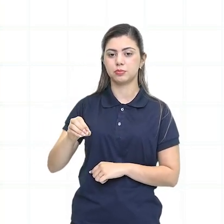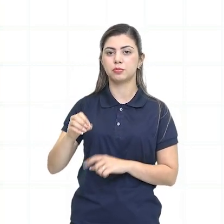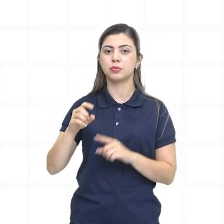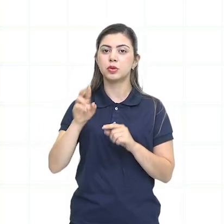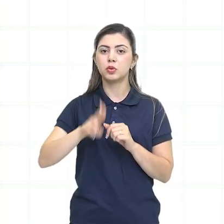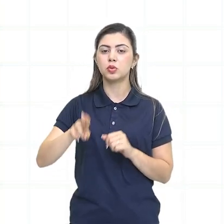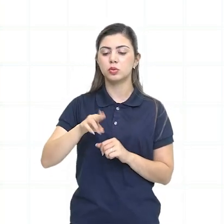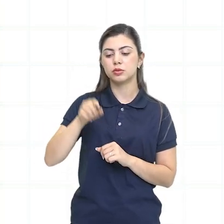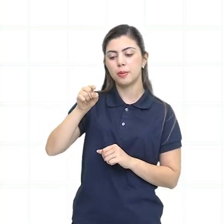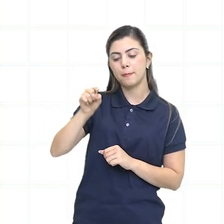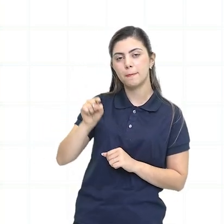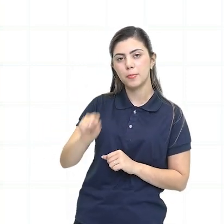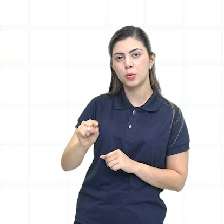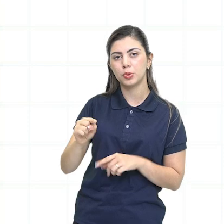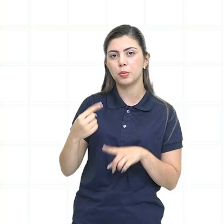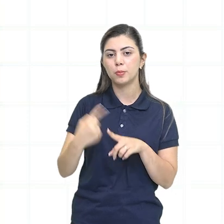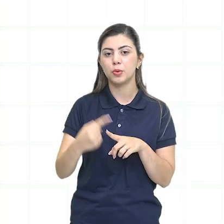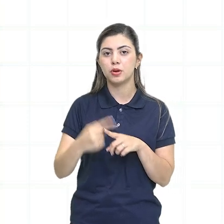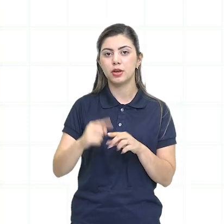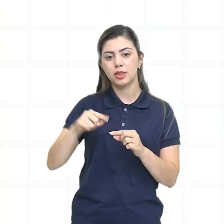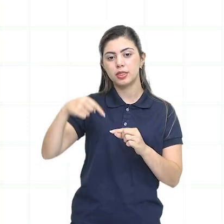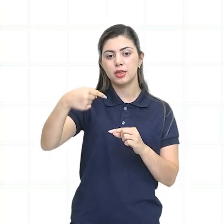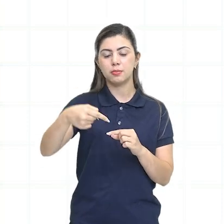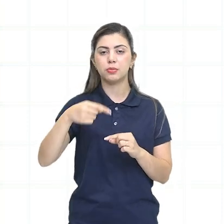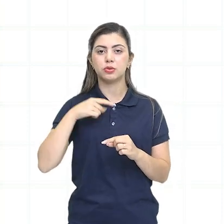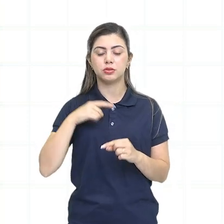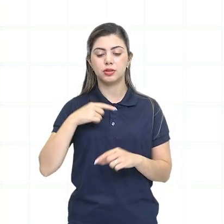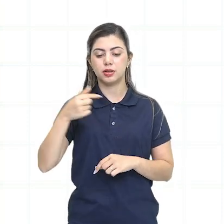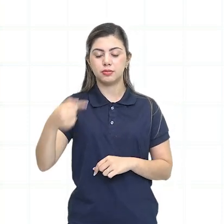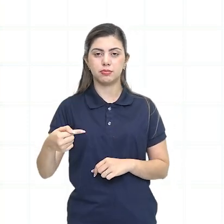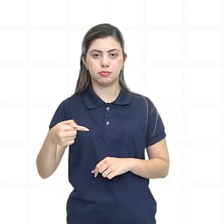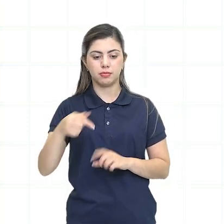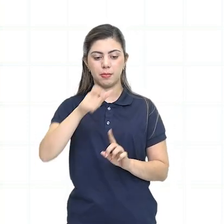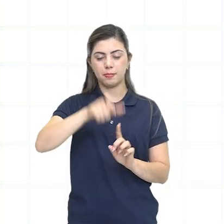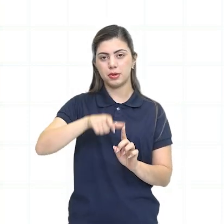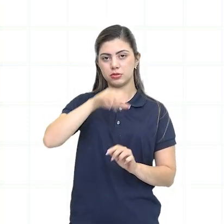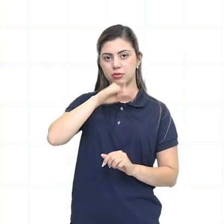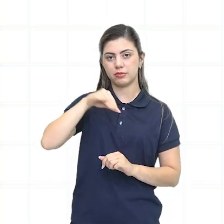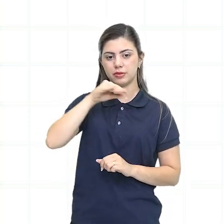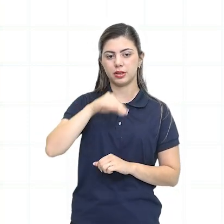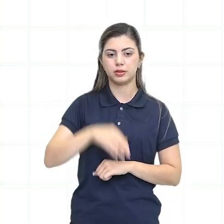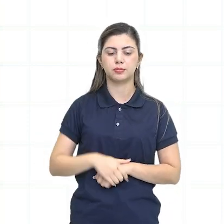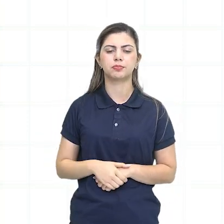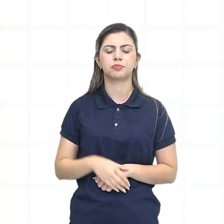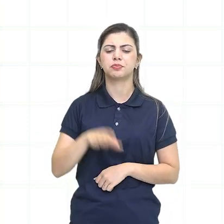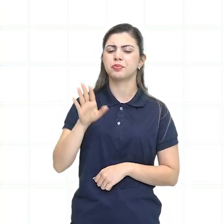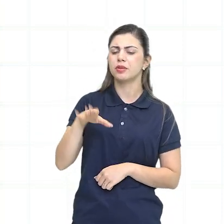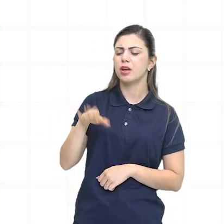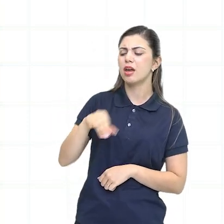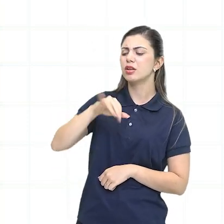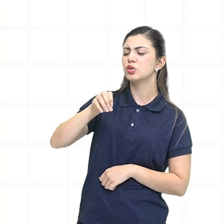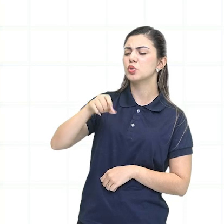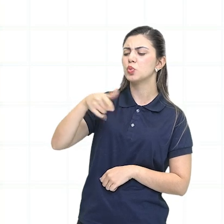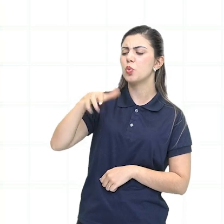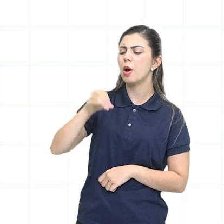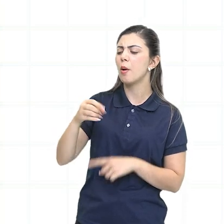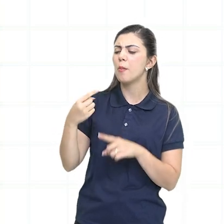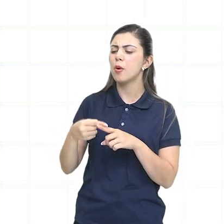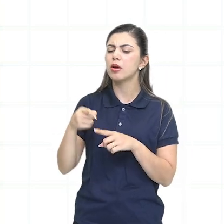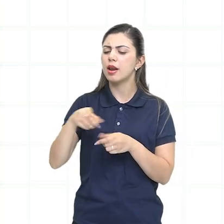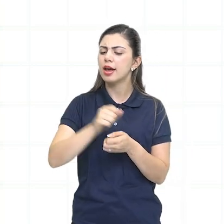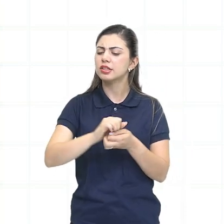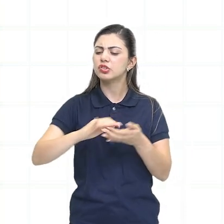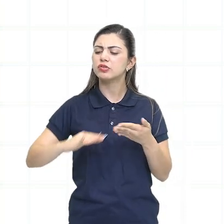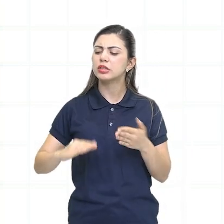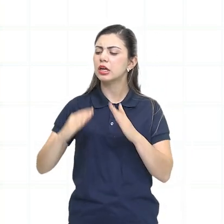seguida vai vir, né, a fala da personagem. Joãozinho, por que você não fez a lição